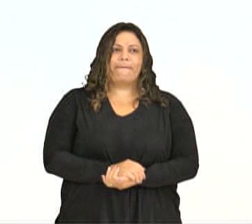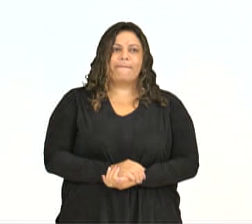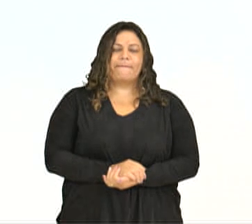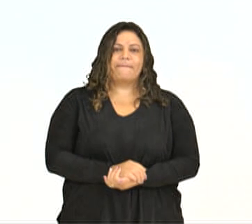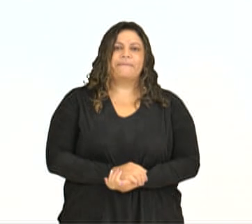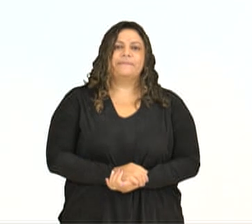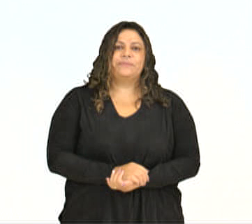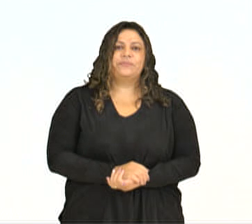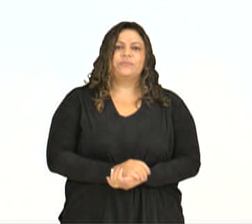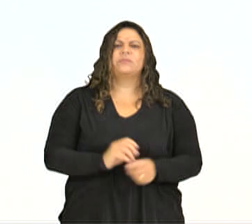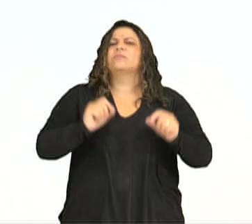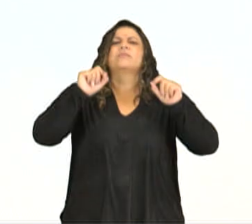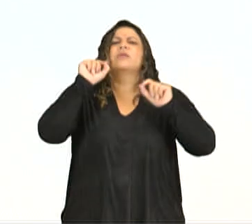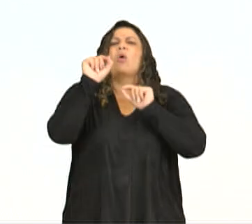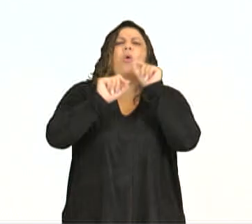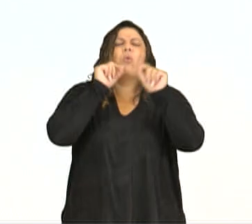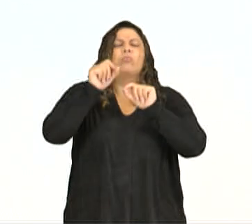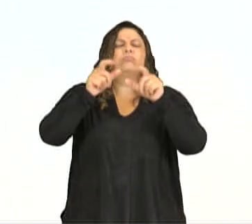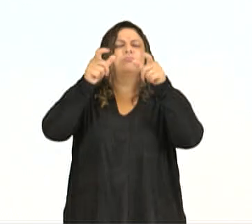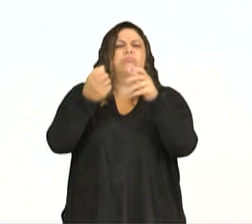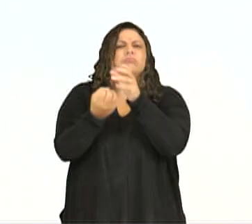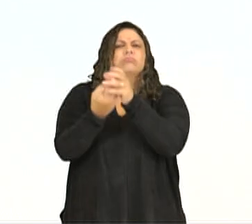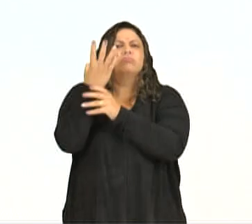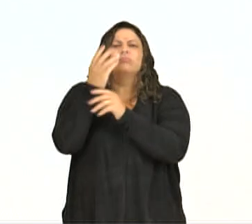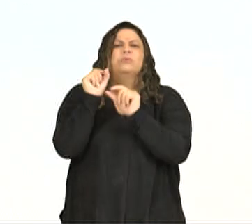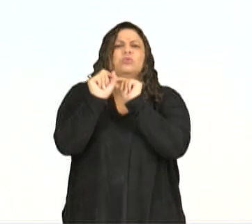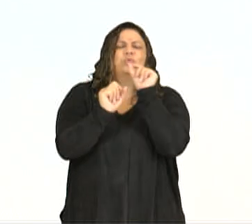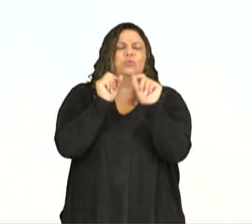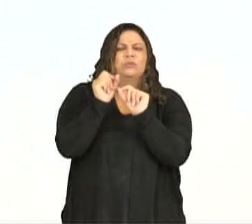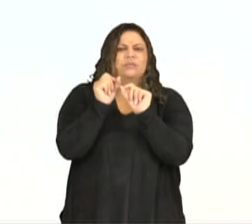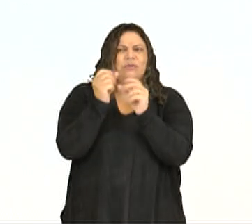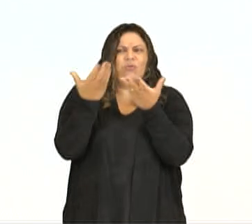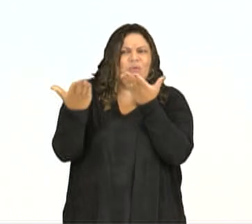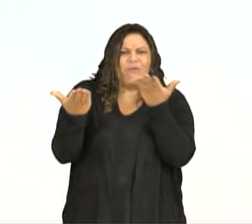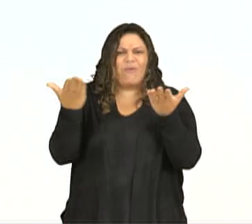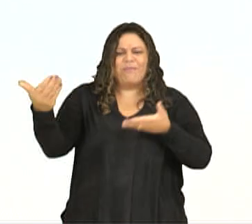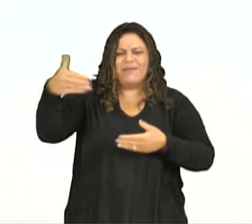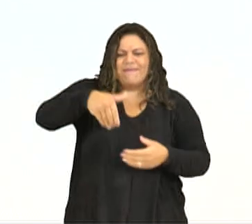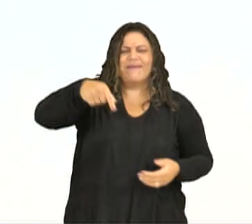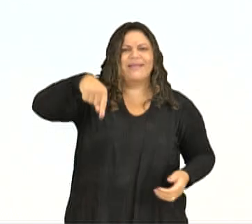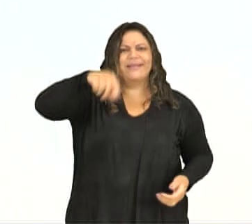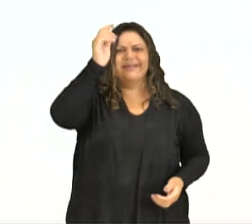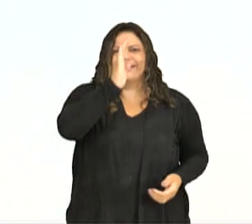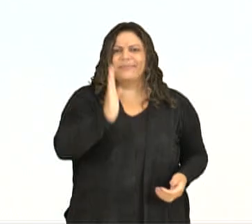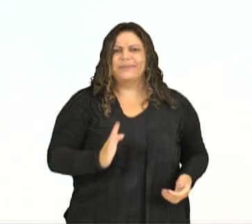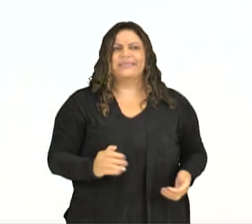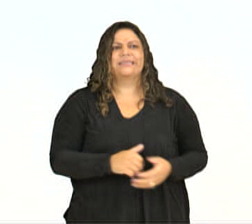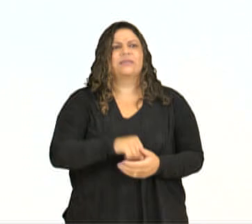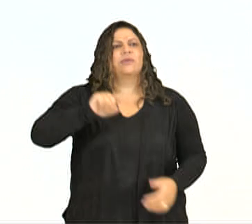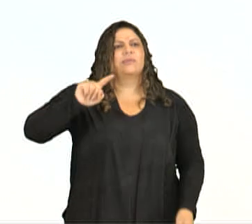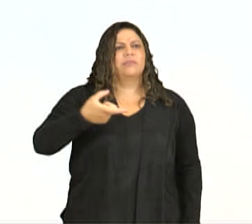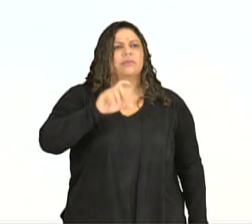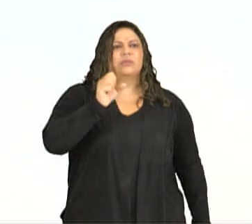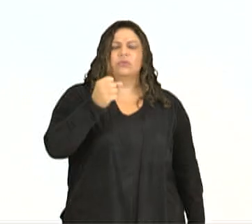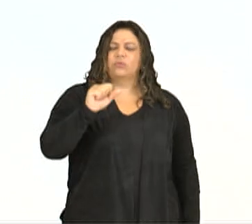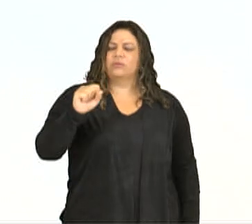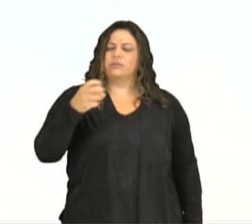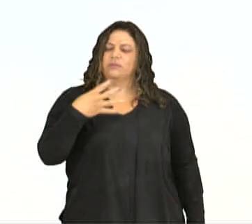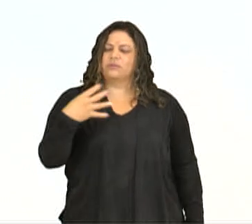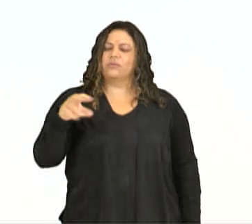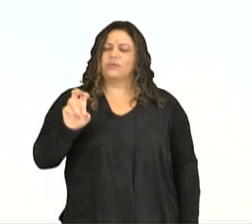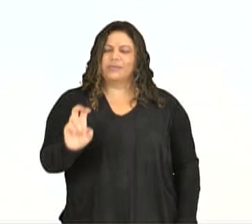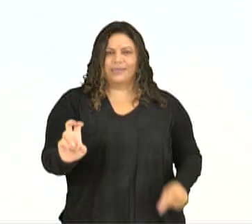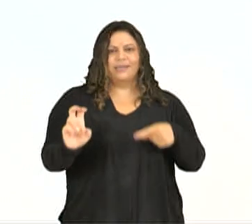Aonde que apareceu aqui no Brasil? Então a polca apareceu a primeira vez aqui no Brasil em